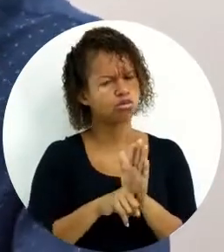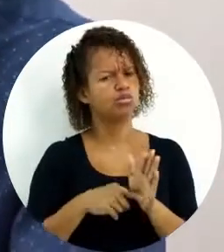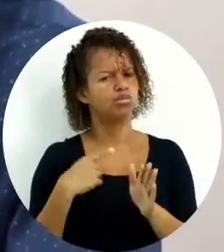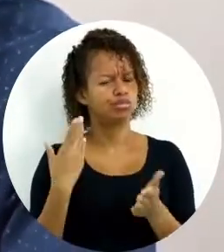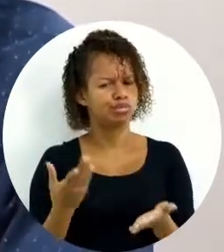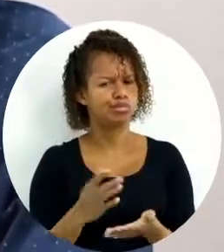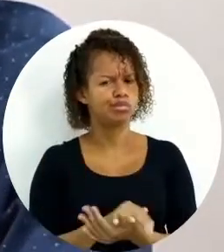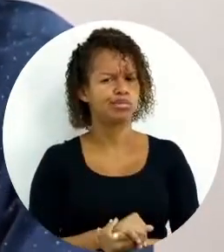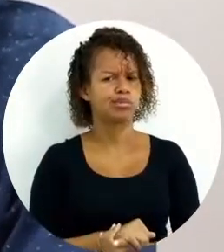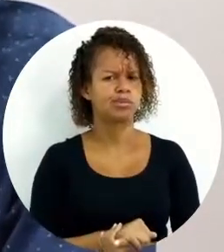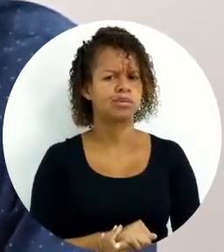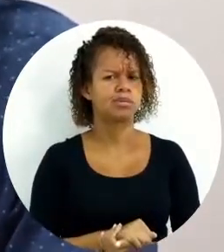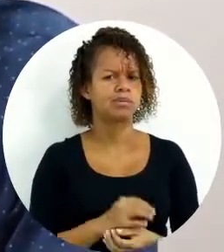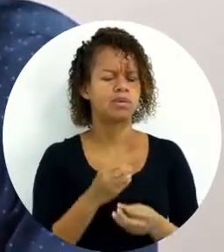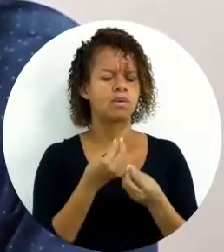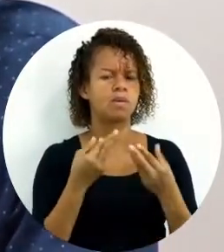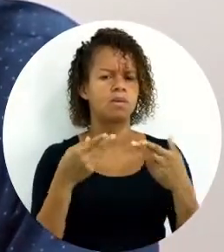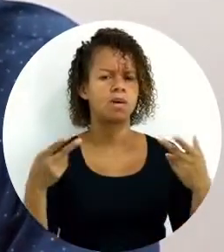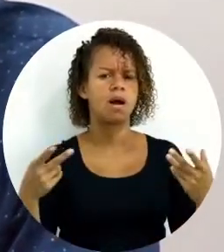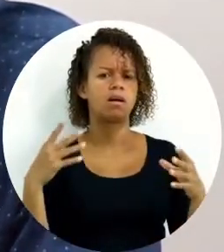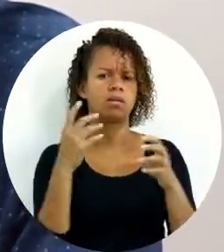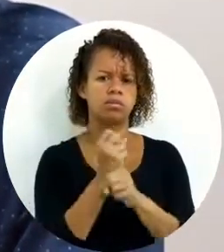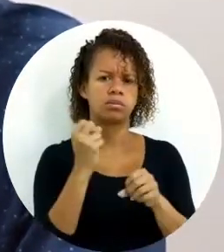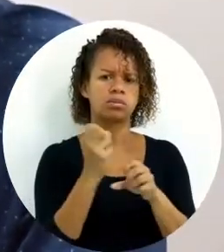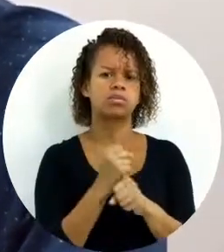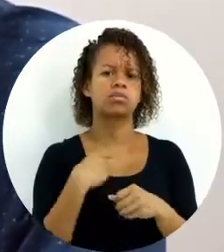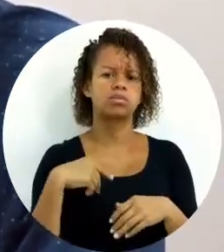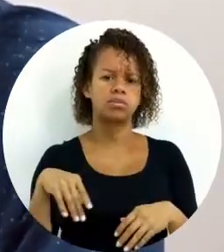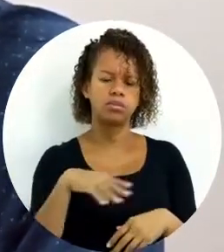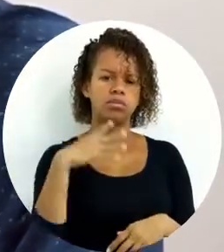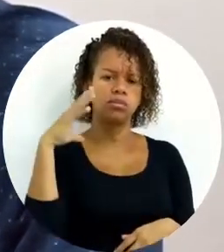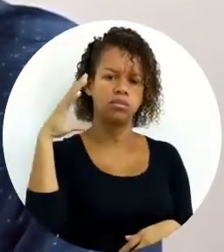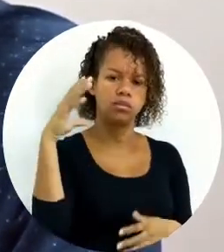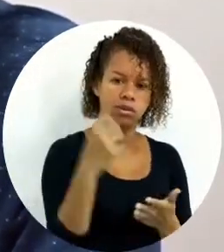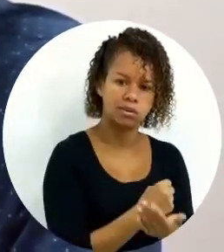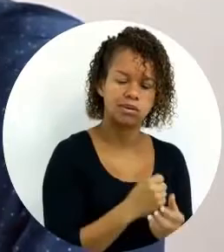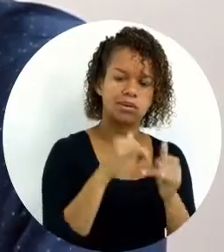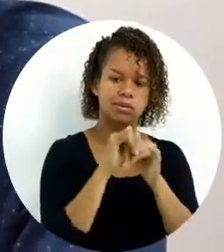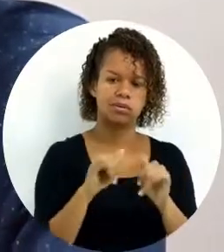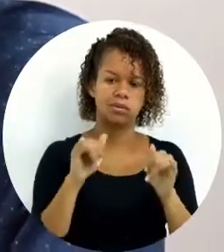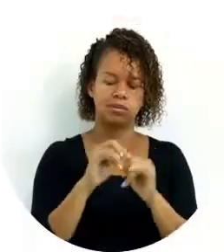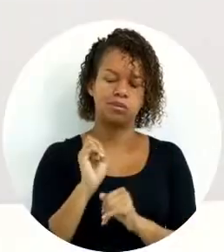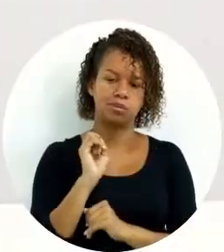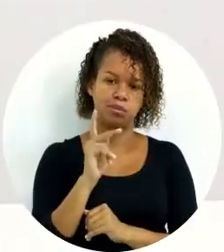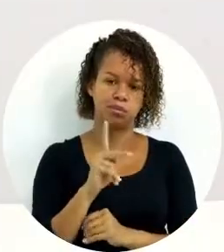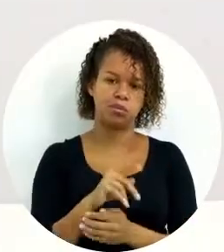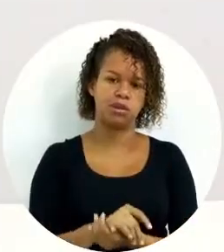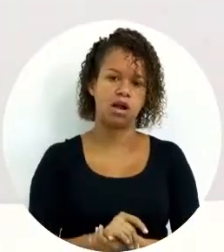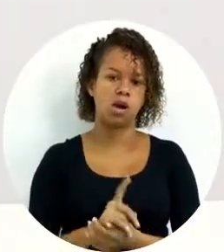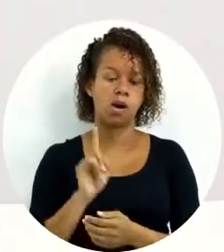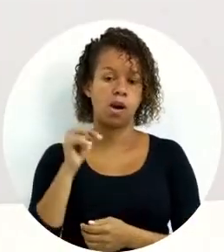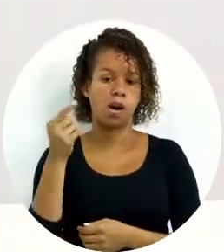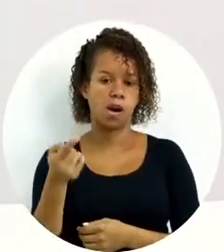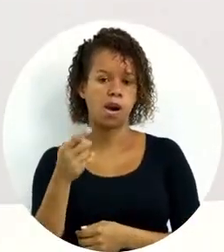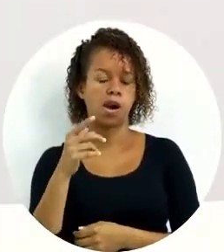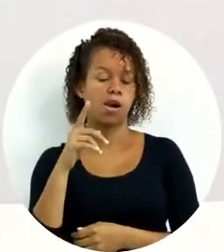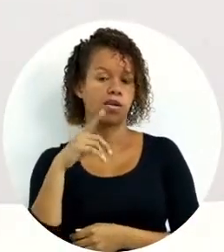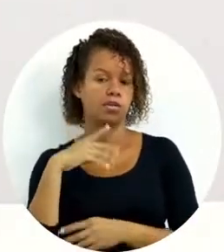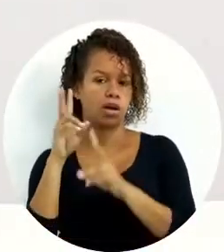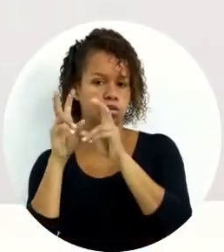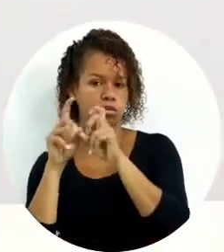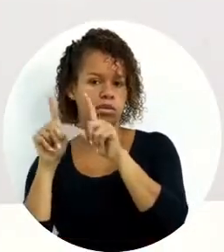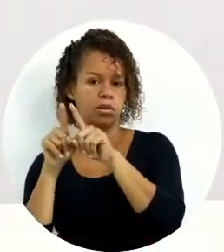justamente formas de você calcular a eficiência de um sistema de recuperação de informação. Ok? Um outro tópico que também